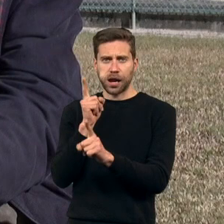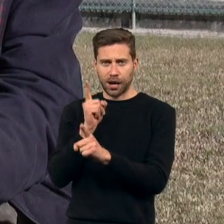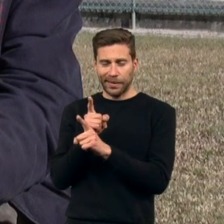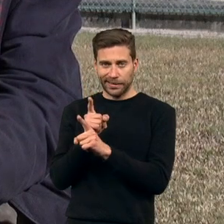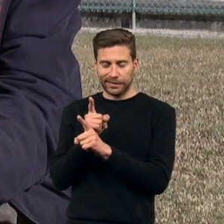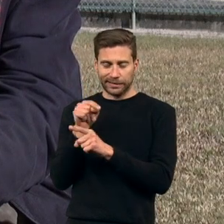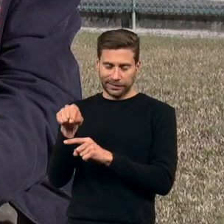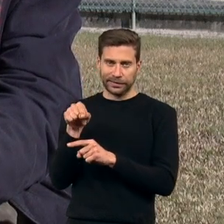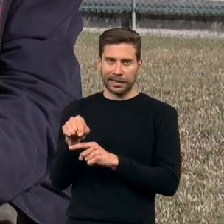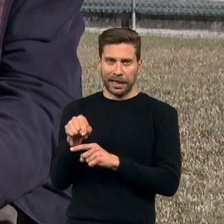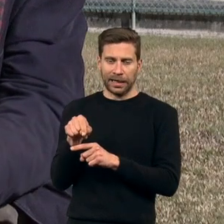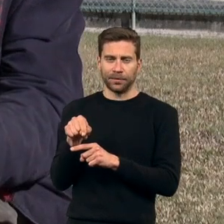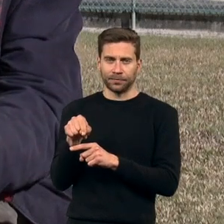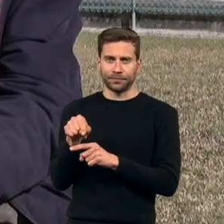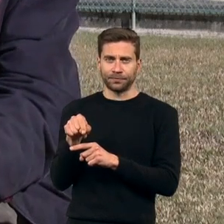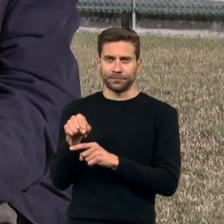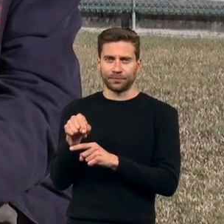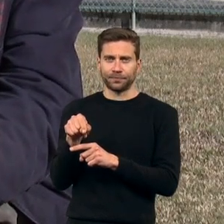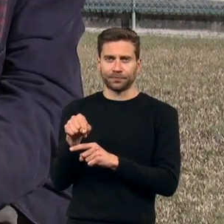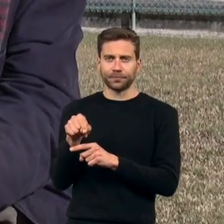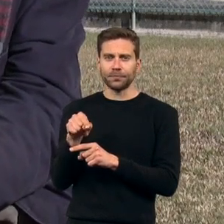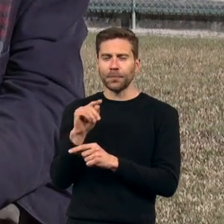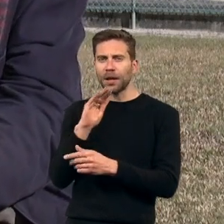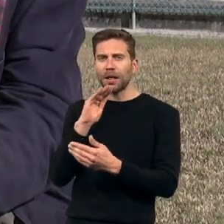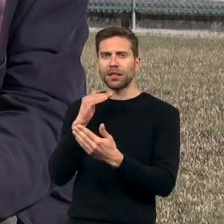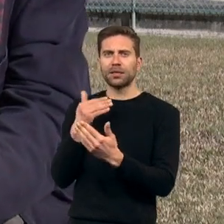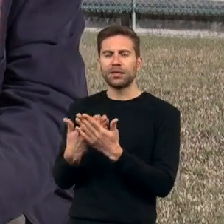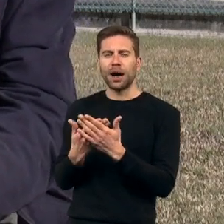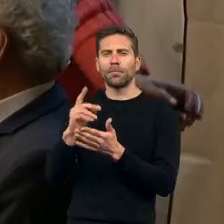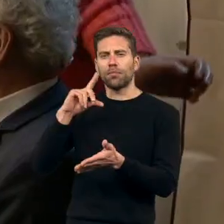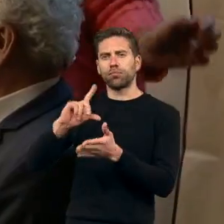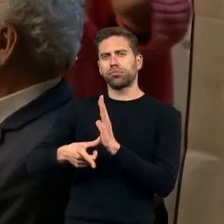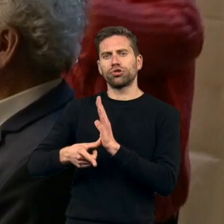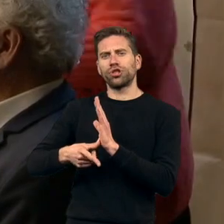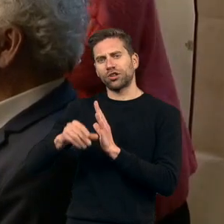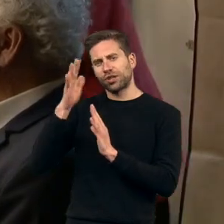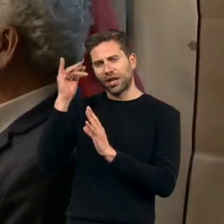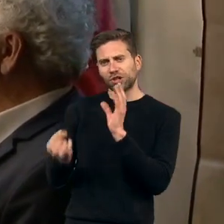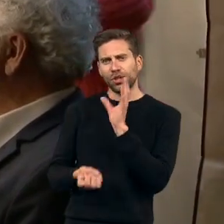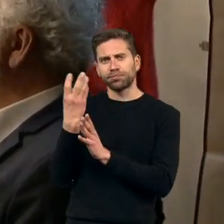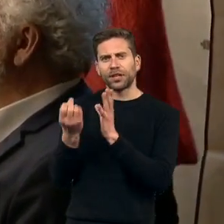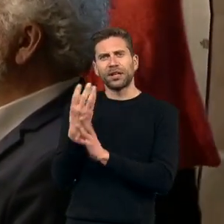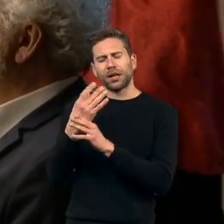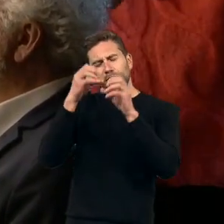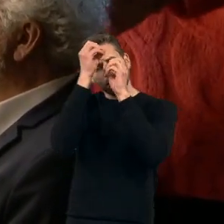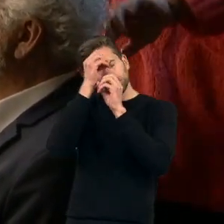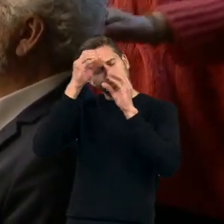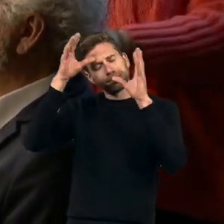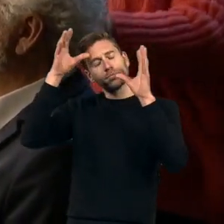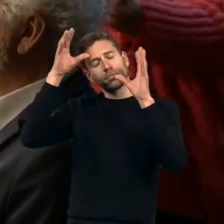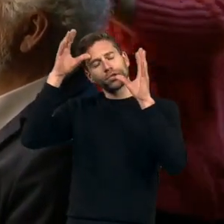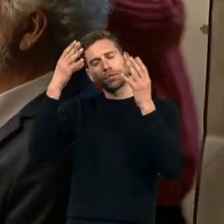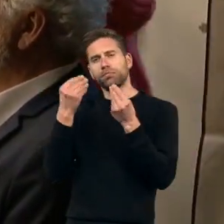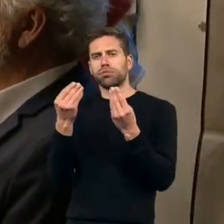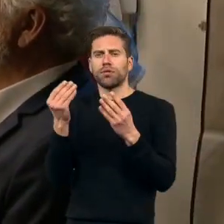capacidade e uma maior atração por desenvolverem projetos criativos durante a terceira idade. Aqui a questão está